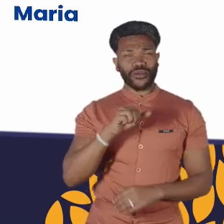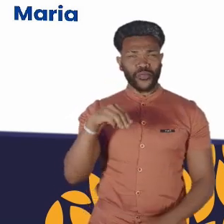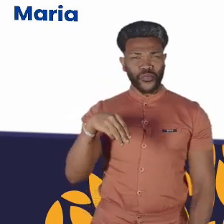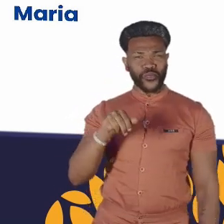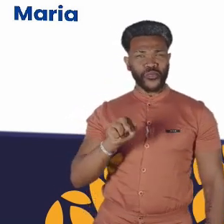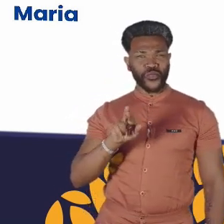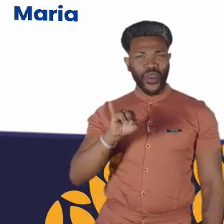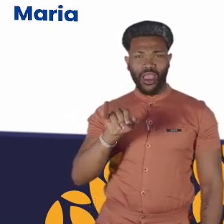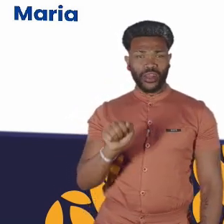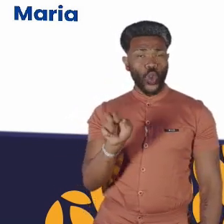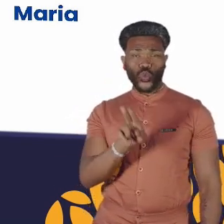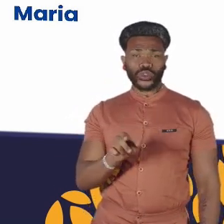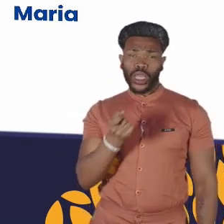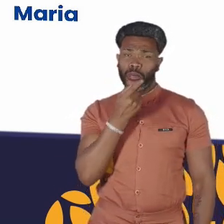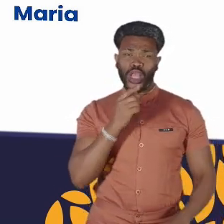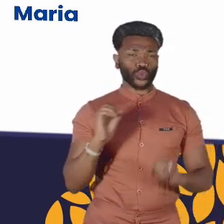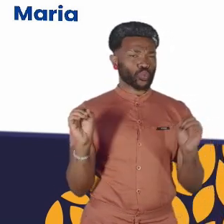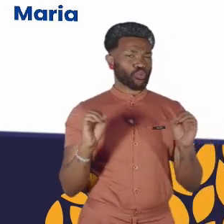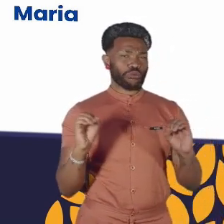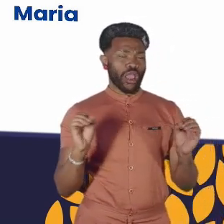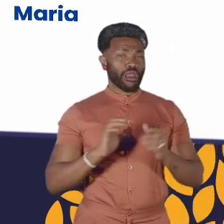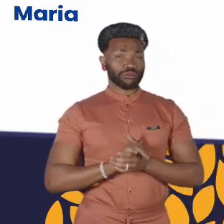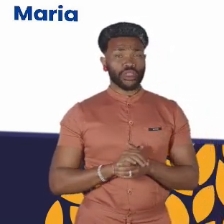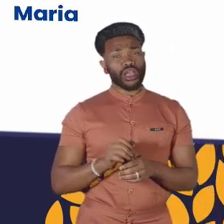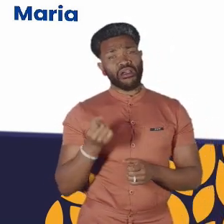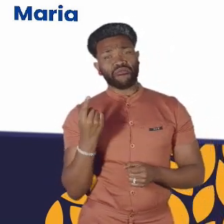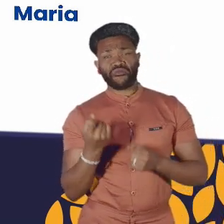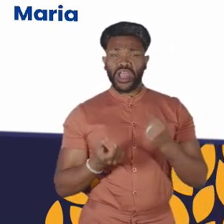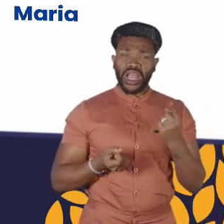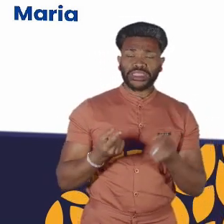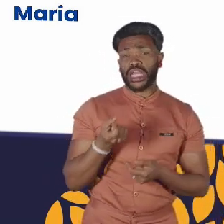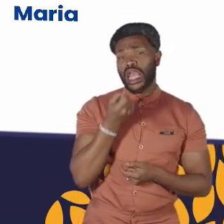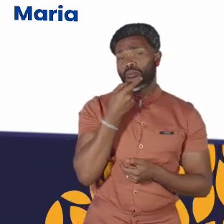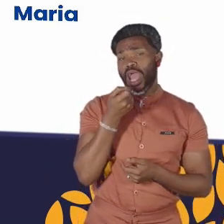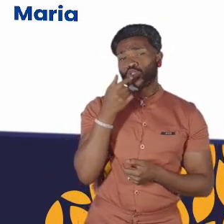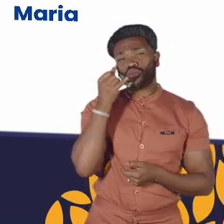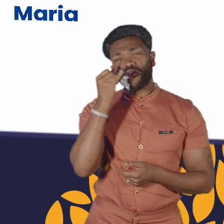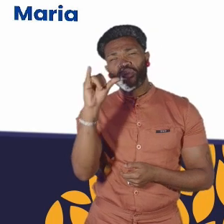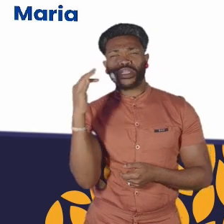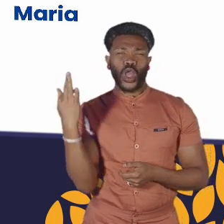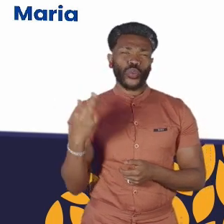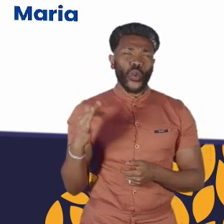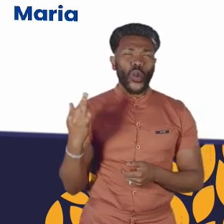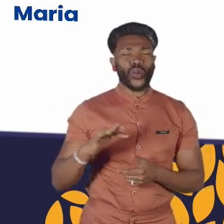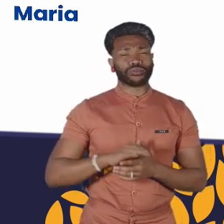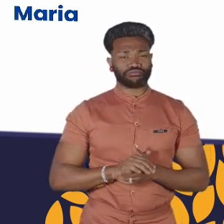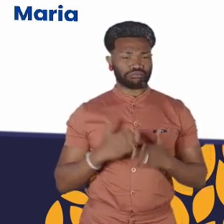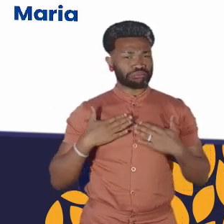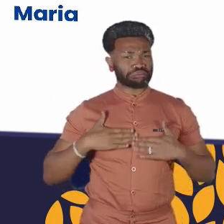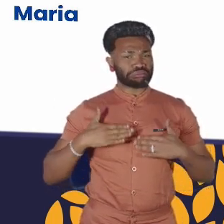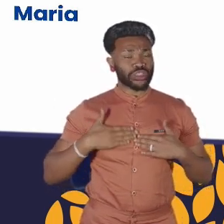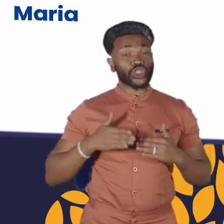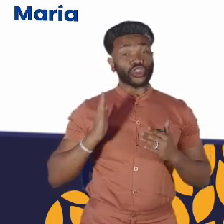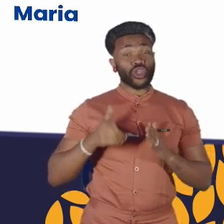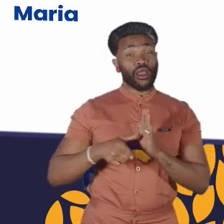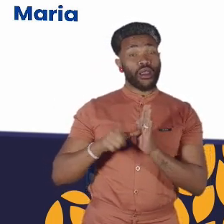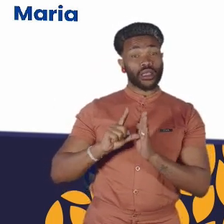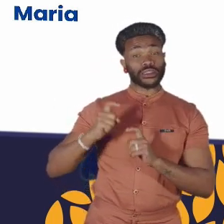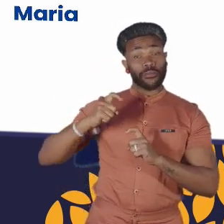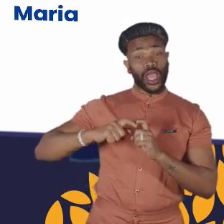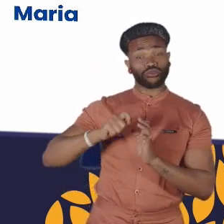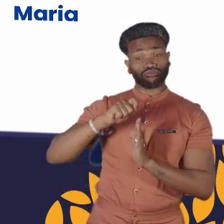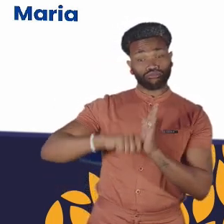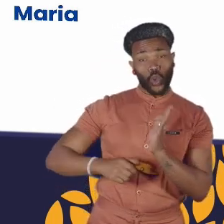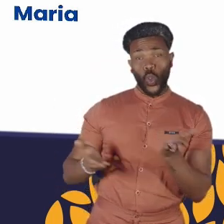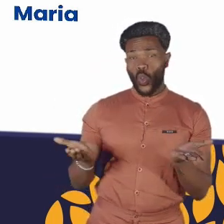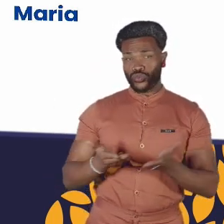atualmente não utiliza de nenhum medicamento contínuo. Esporadicamente analgésicos ali, relaxantes. Já teve prescrição anterior, atualmente não